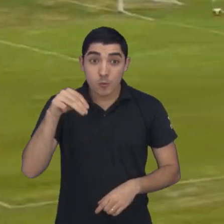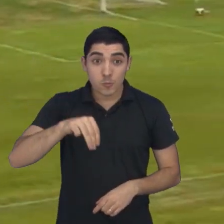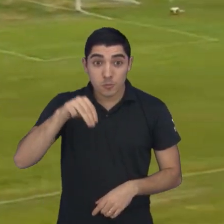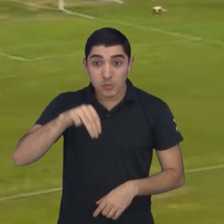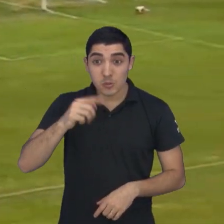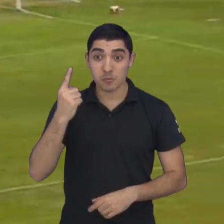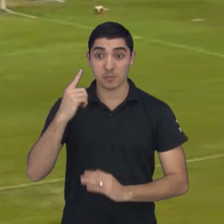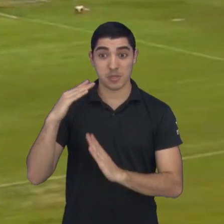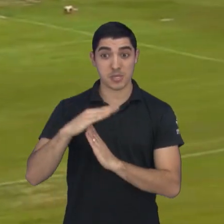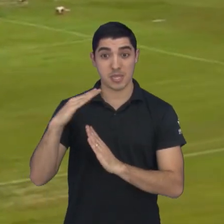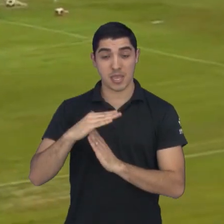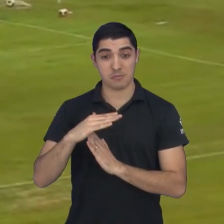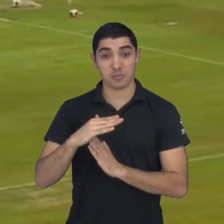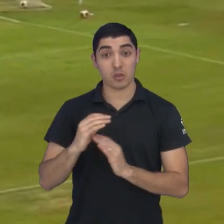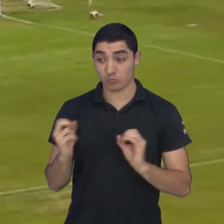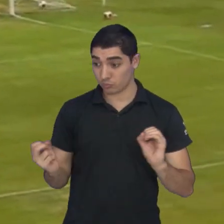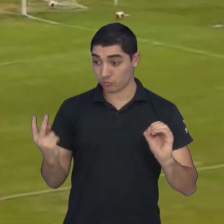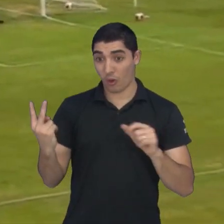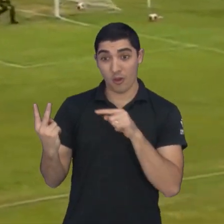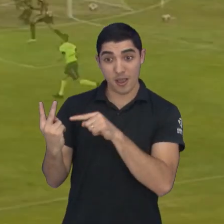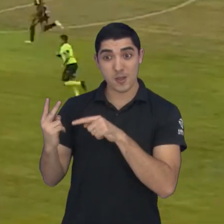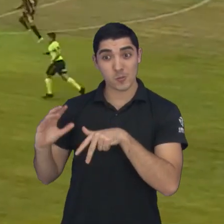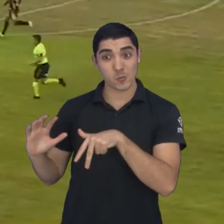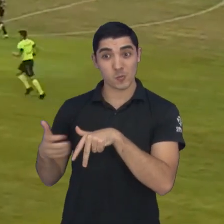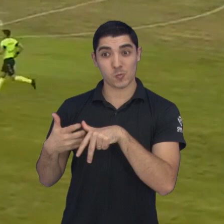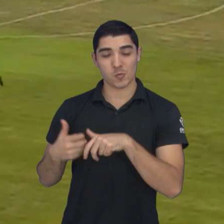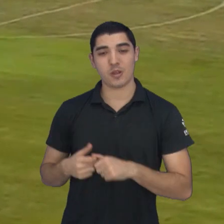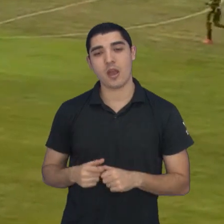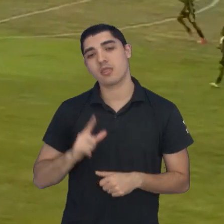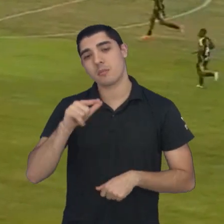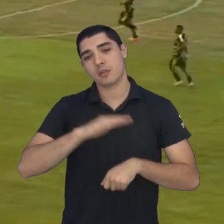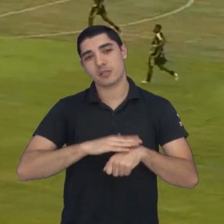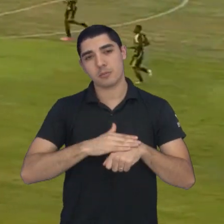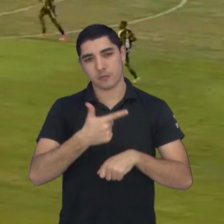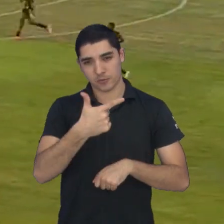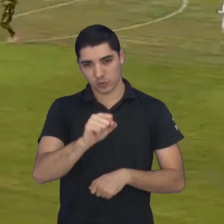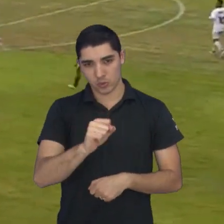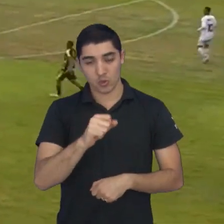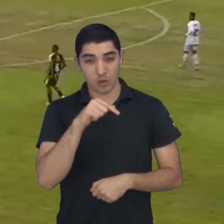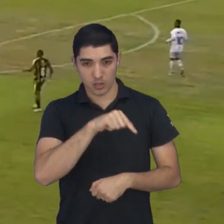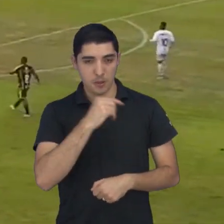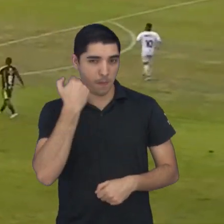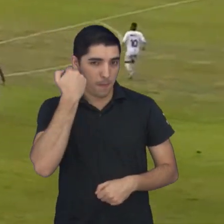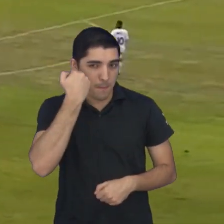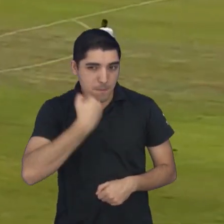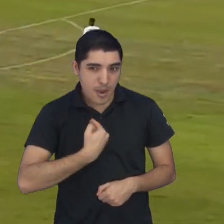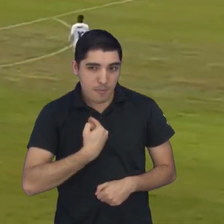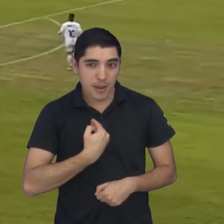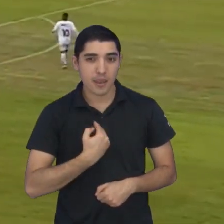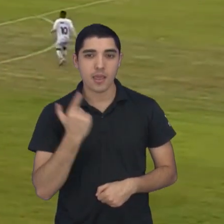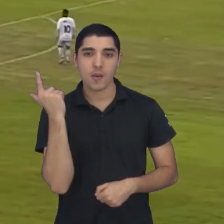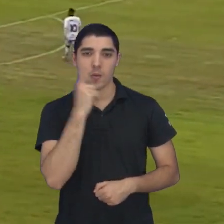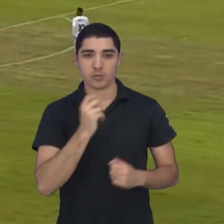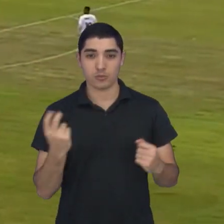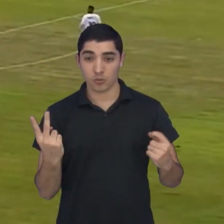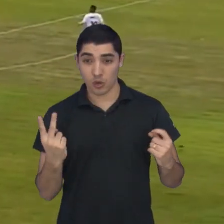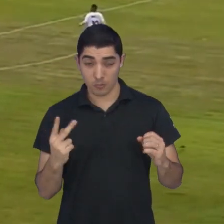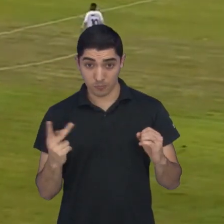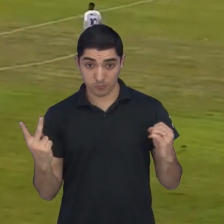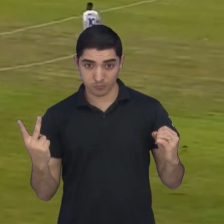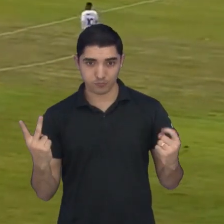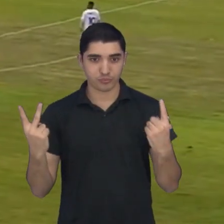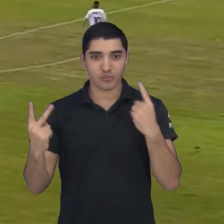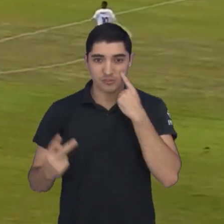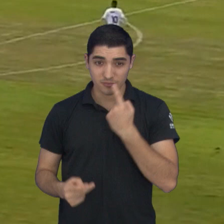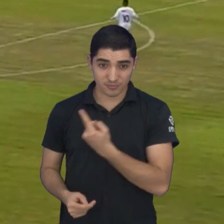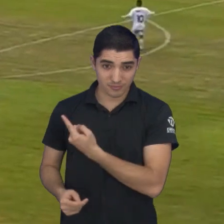do primeiro tempo 2 a 0 pro joseense aos 28 A equipe do União barbarense vai descontar ó tocou ali na